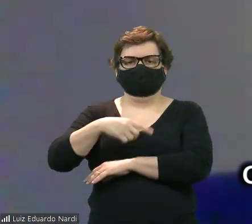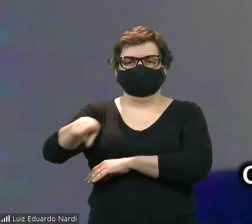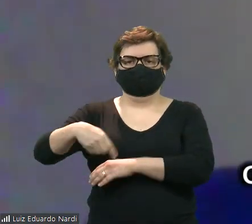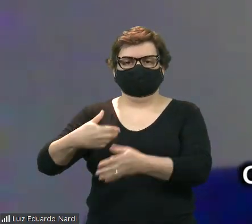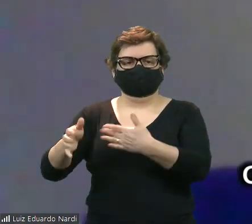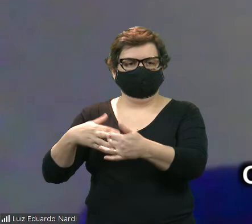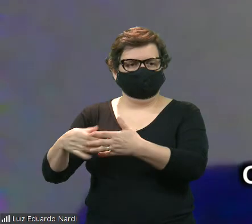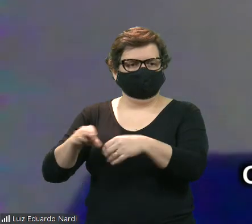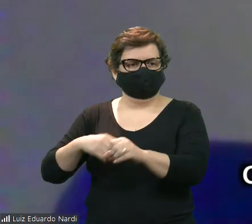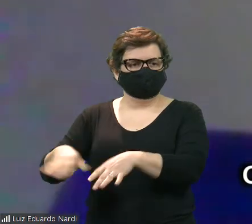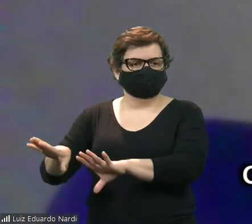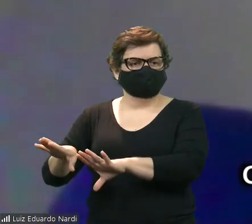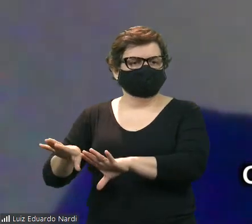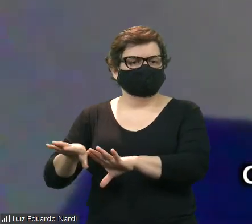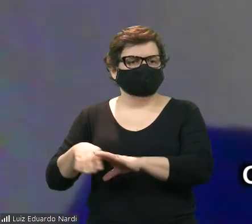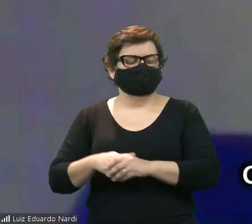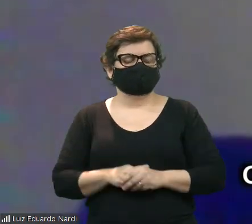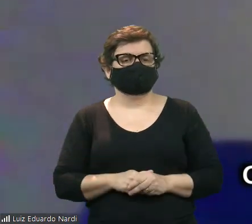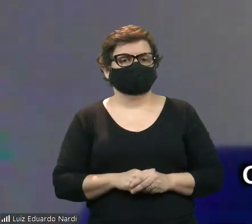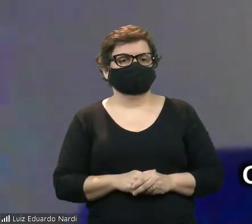são relegadas aí,